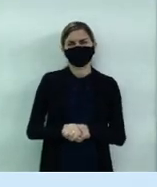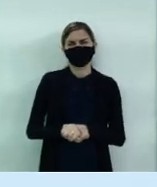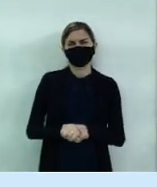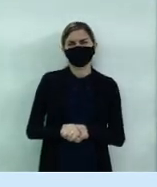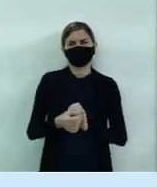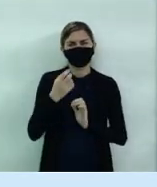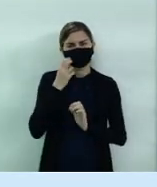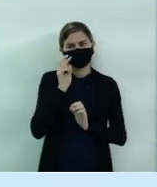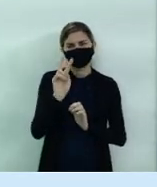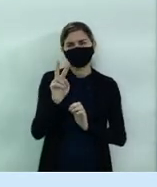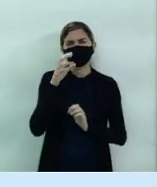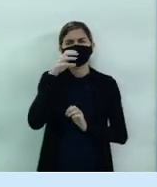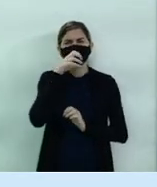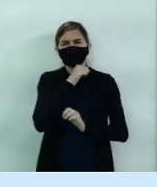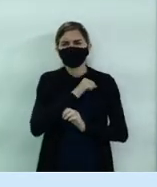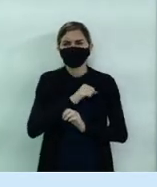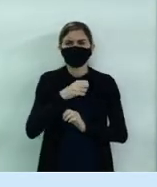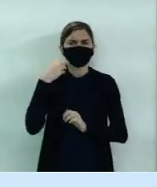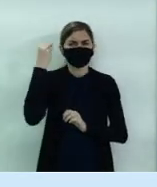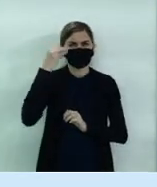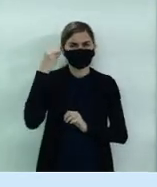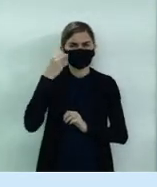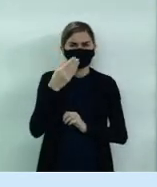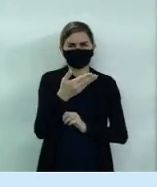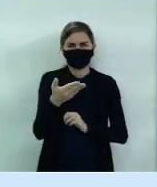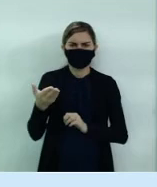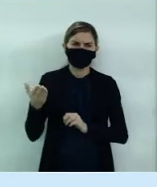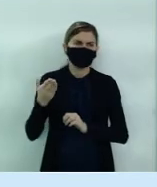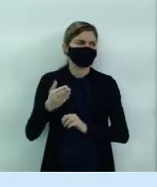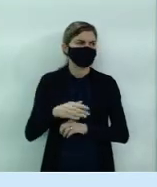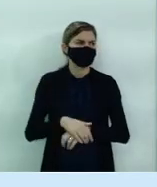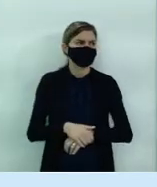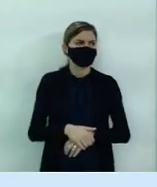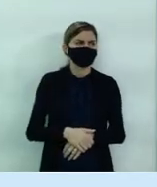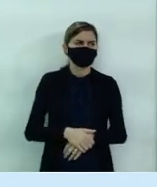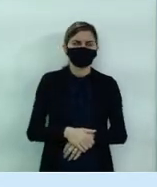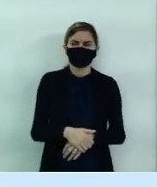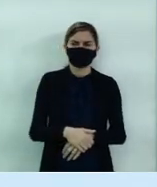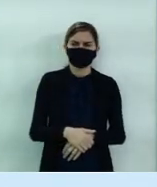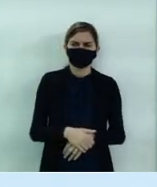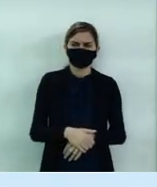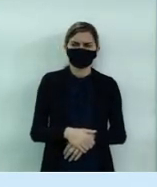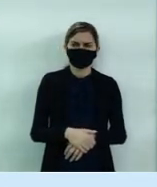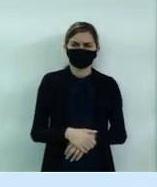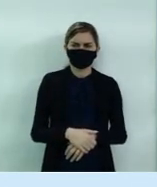Então aí, ó, tá bem rapidinho o experimento para vocês.